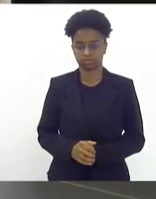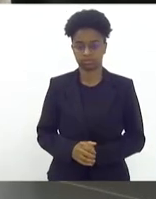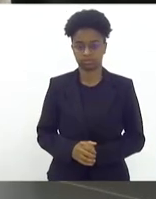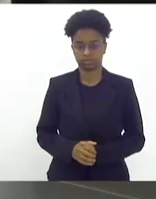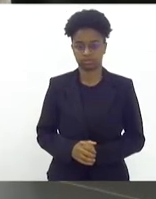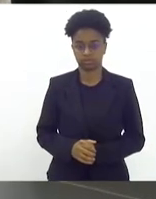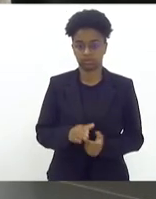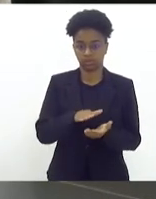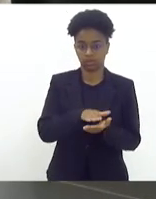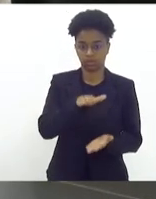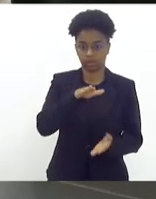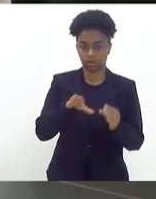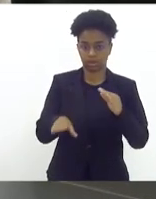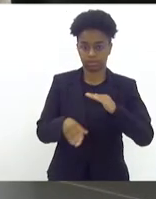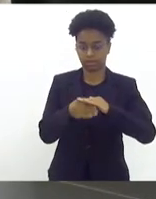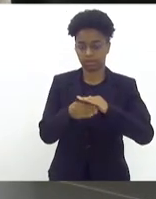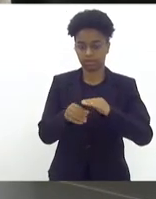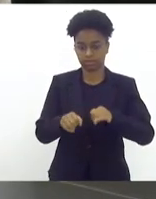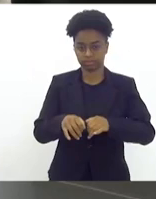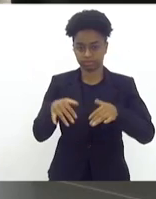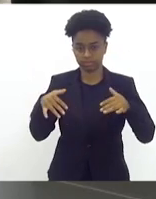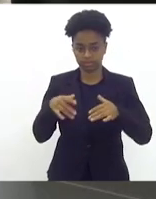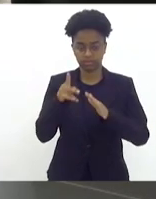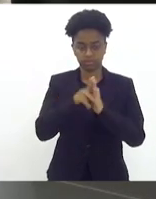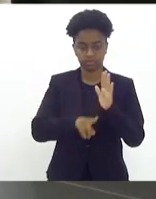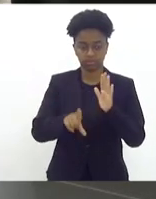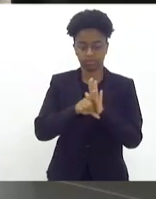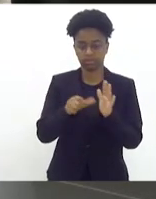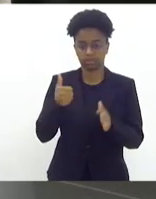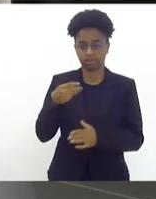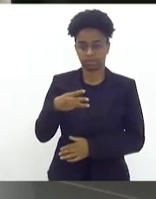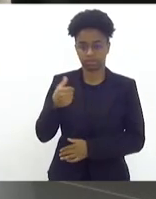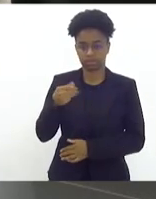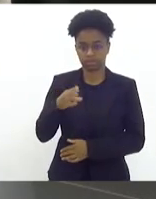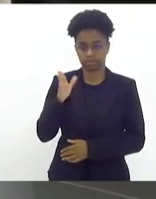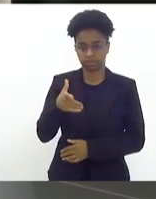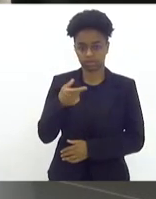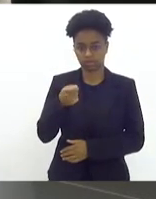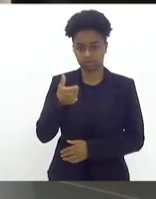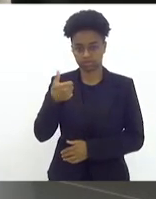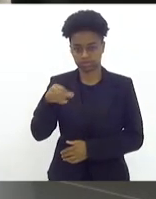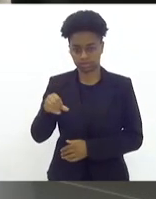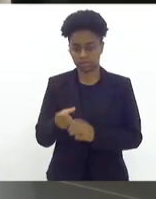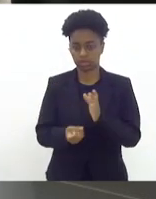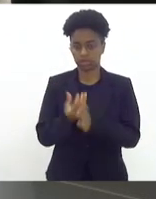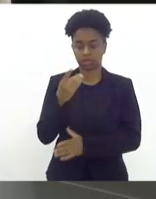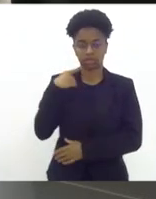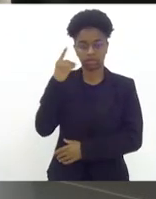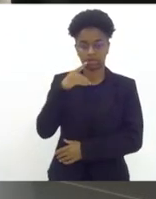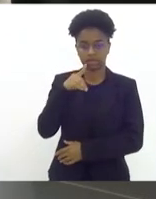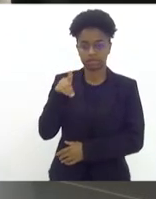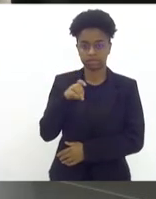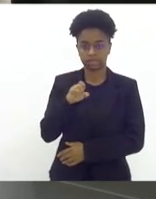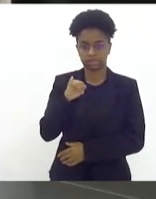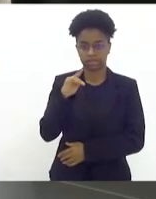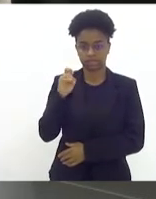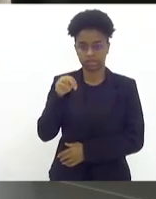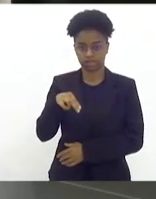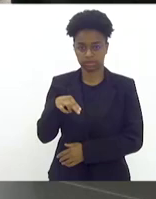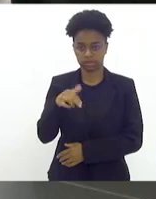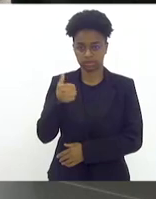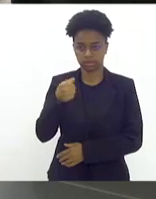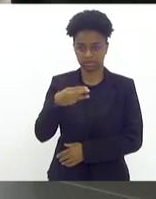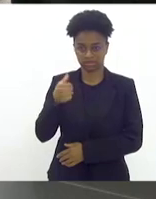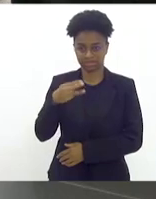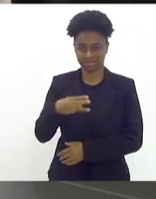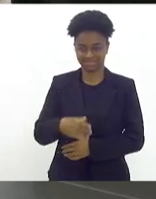bloco de emendas de plenário. Emendas de plenário é o PL 1313 de 19, de autoria da deputada Zeidan. 1313,